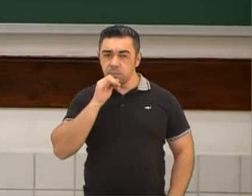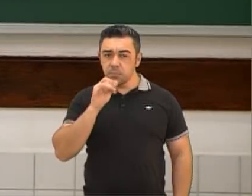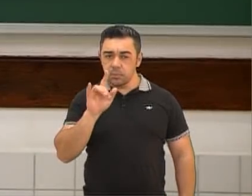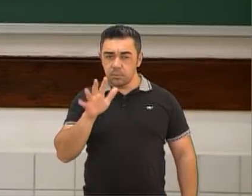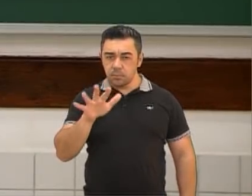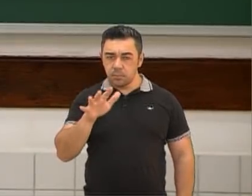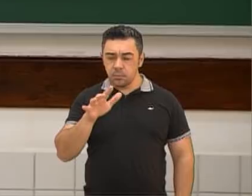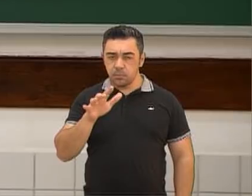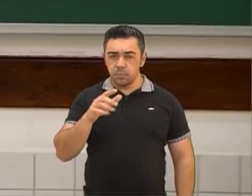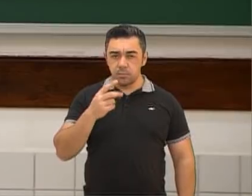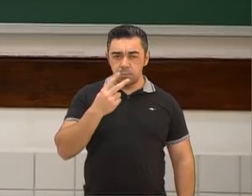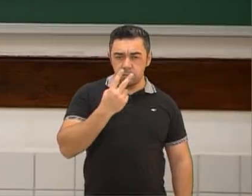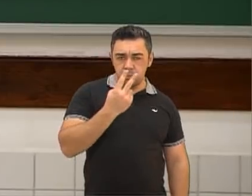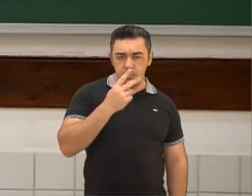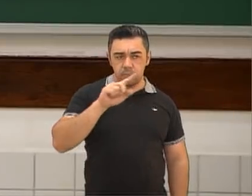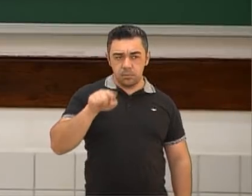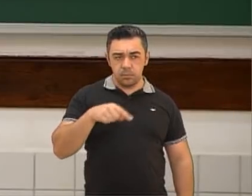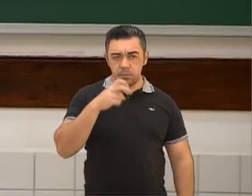mais ou menos